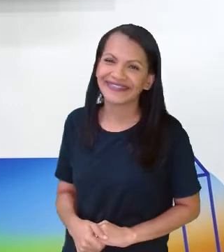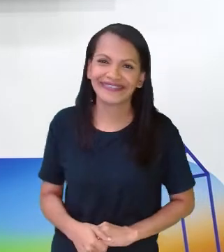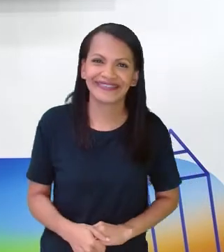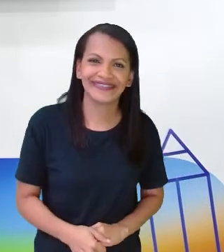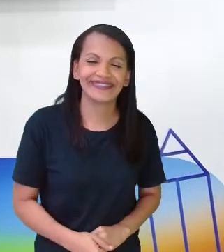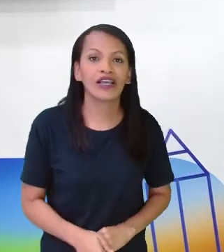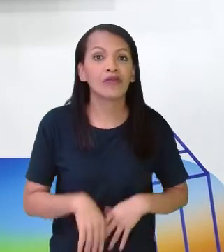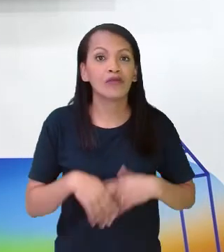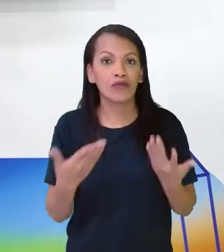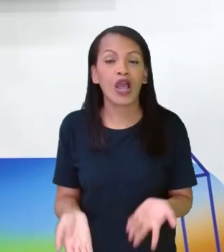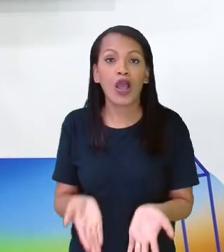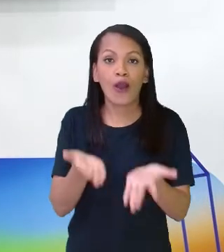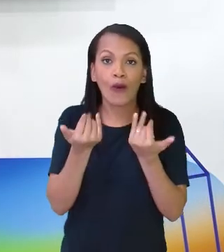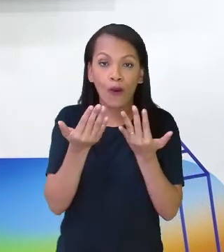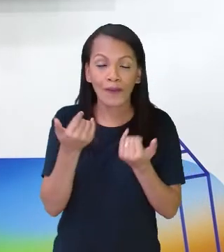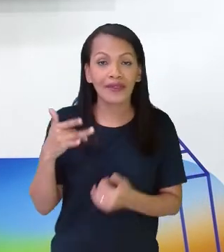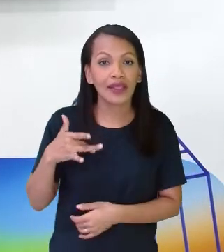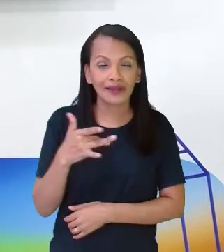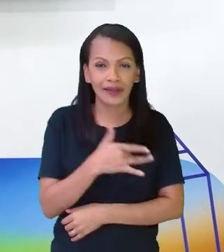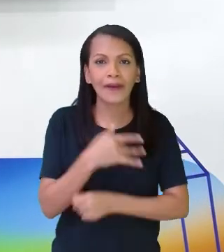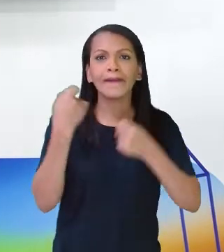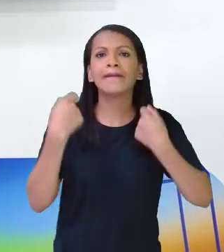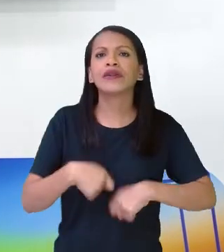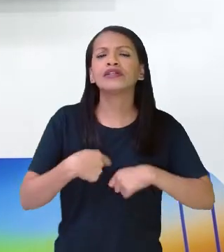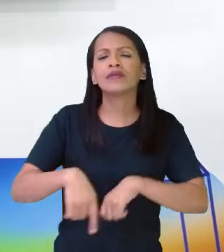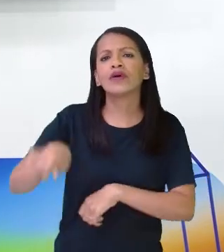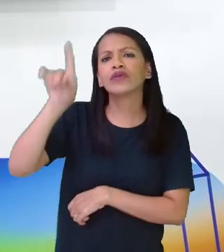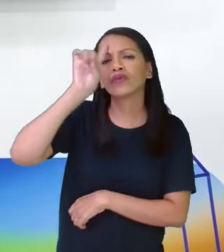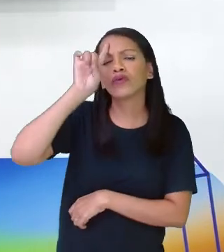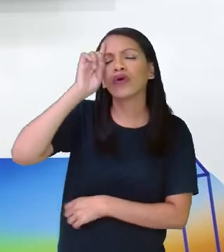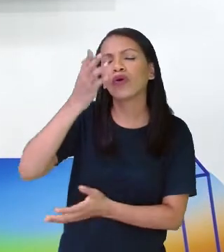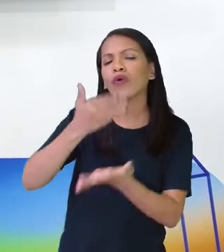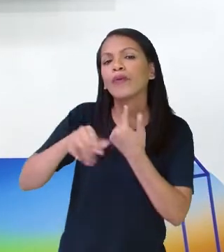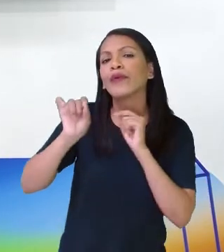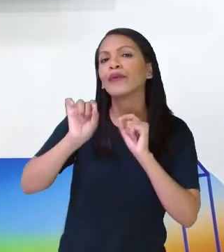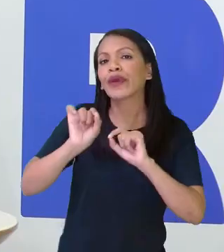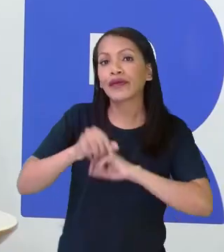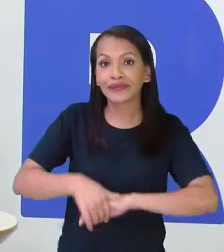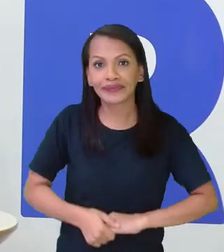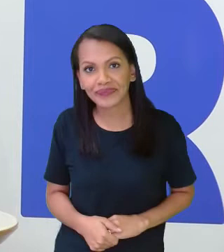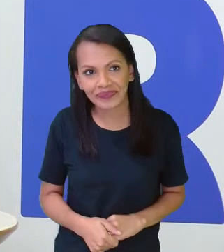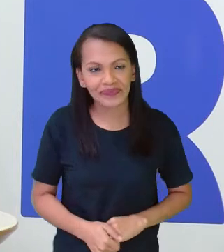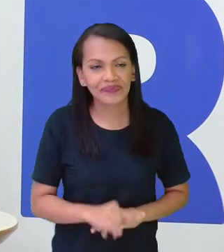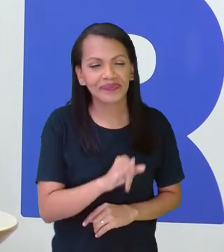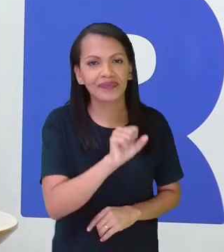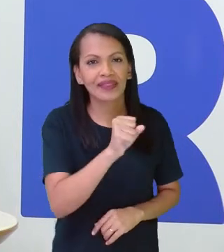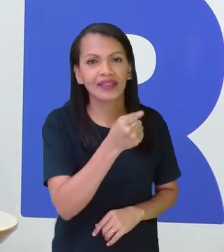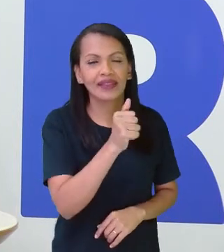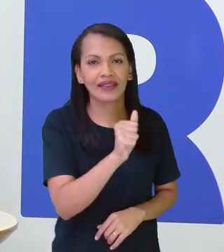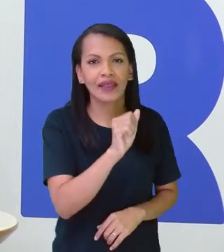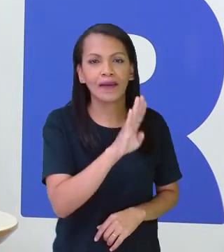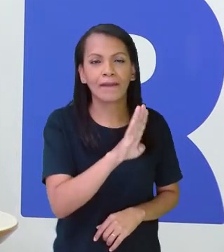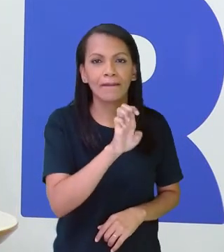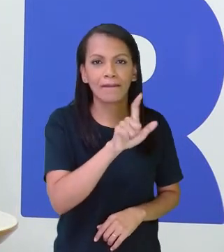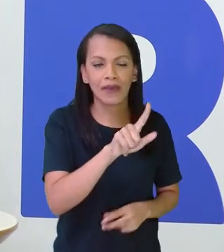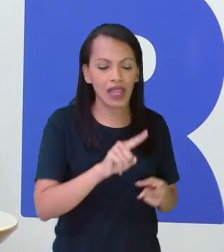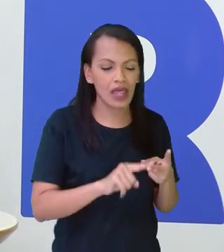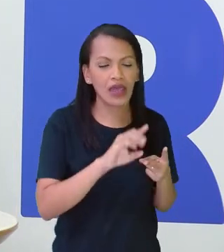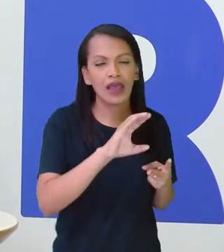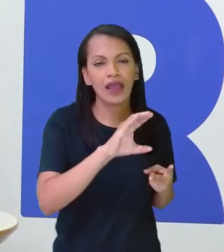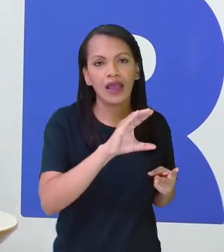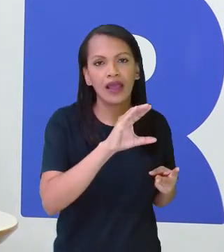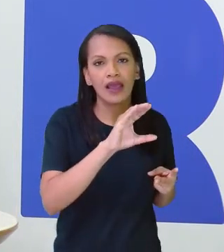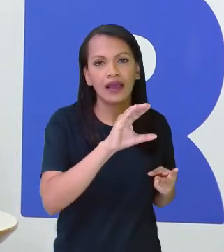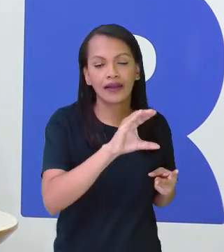uma alimentação saudável, devemos consumir diariamente. O que é que eles estão dizendo aí? Isabelle, Alice e Caio